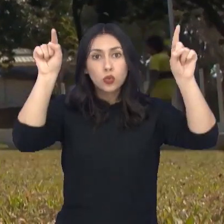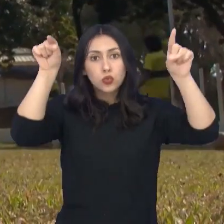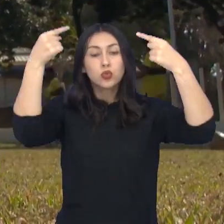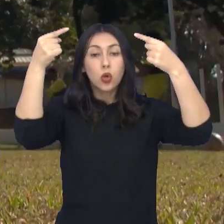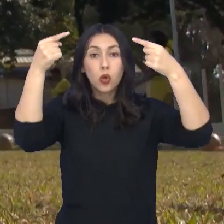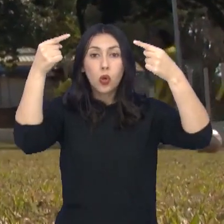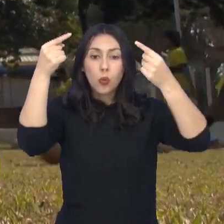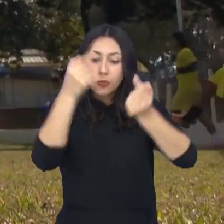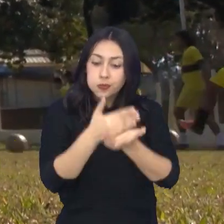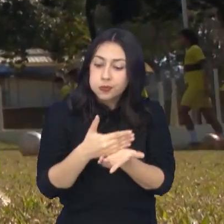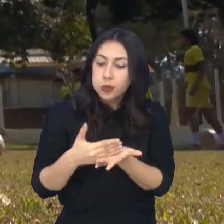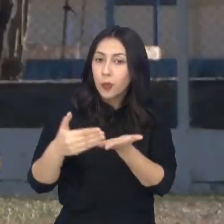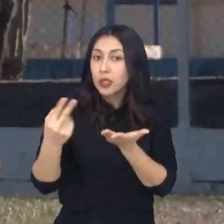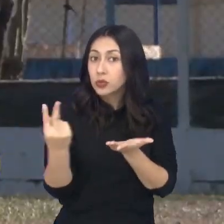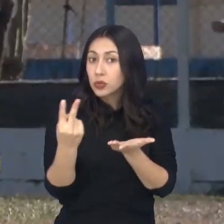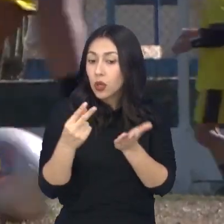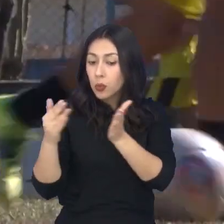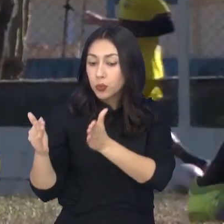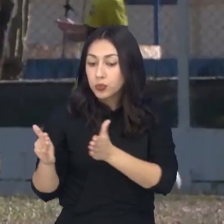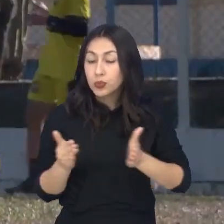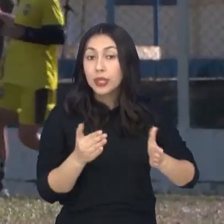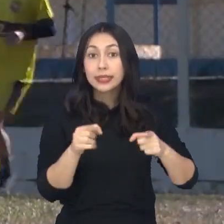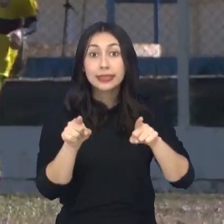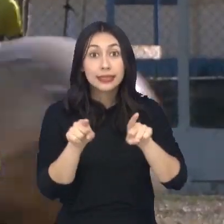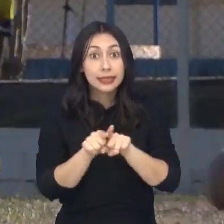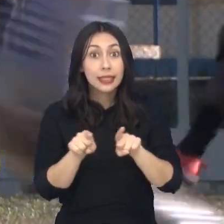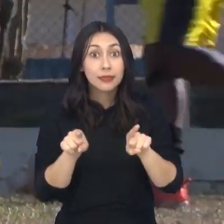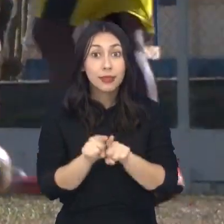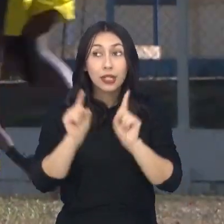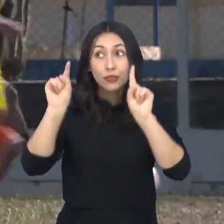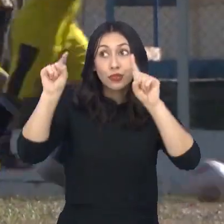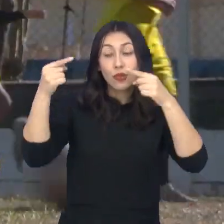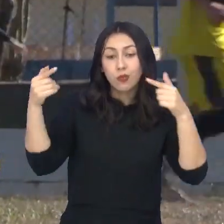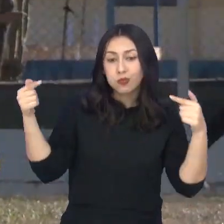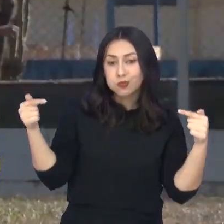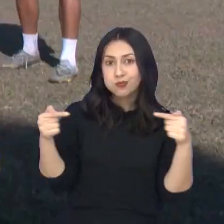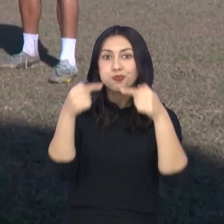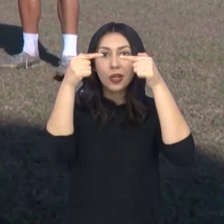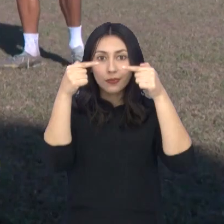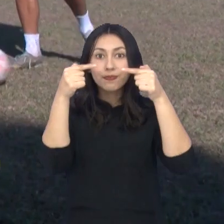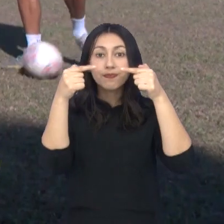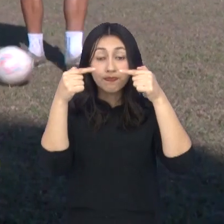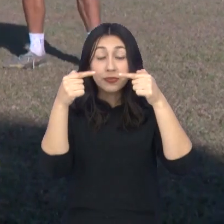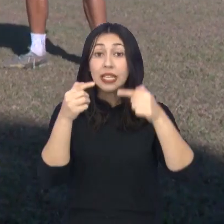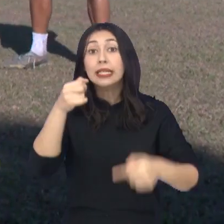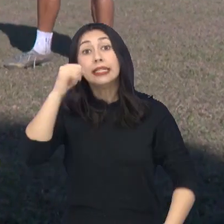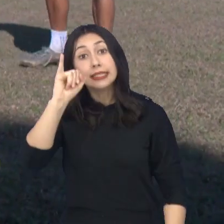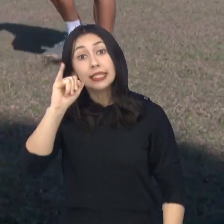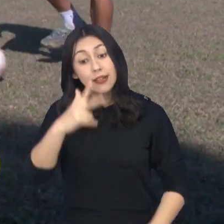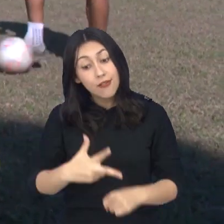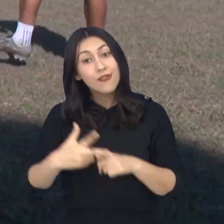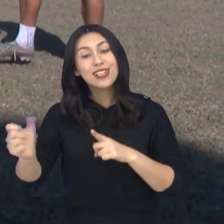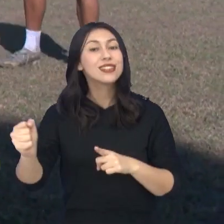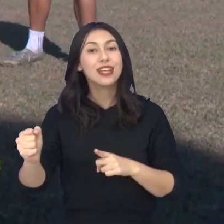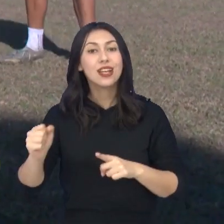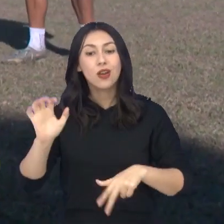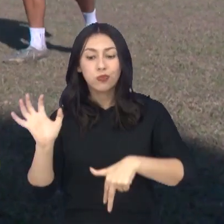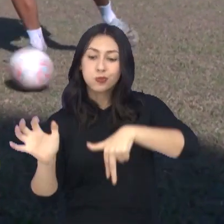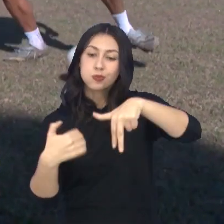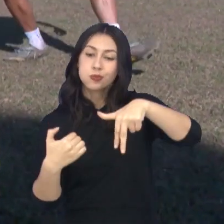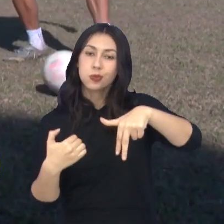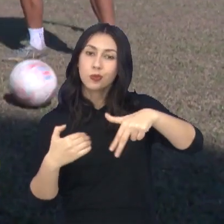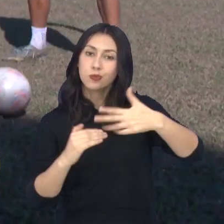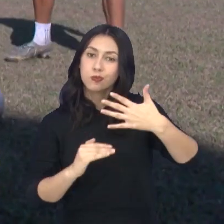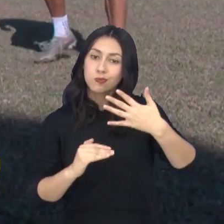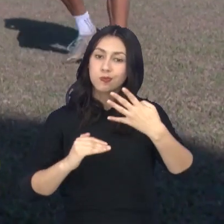o início do segundo turno, é considerada confronto direto na tabela. Se ganhar, o Tigre do Vale empata em